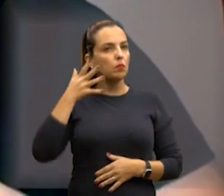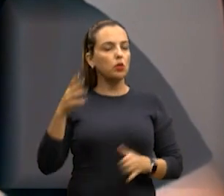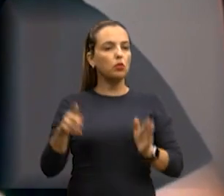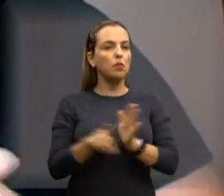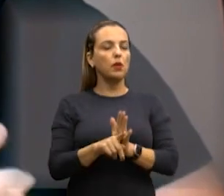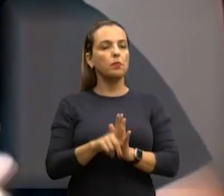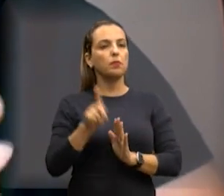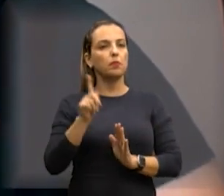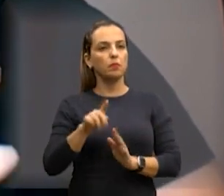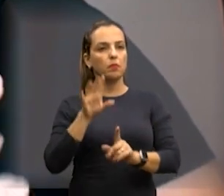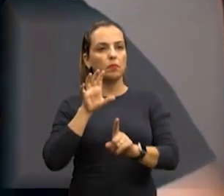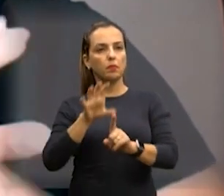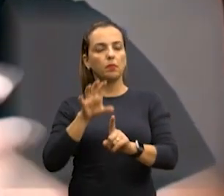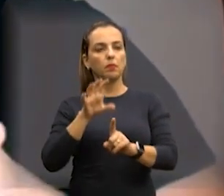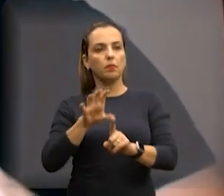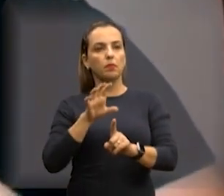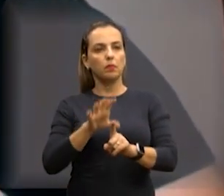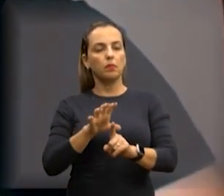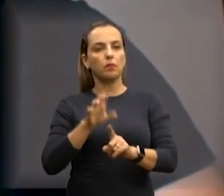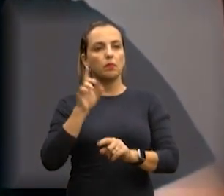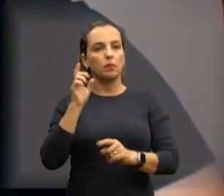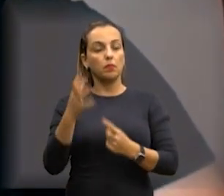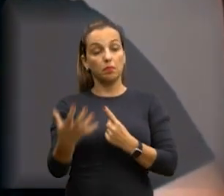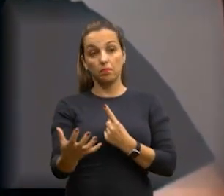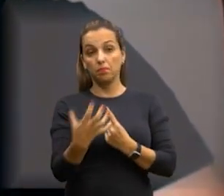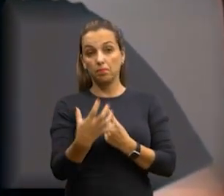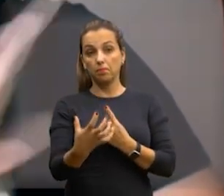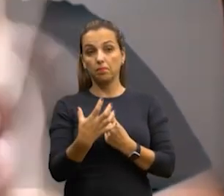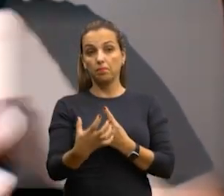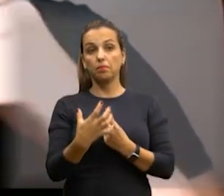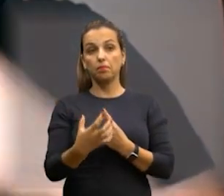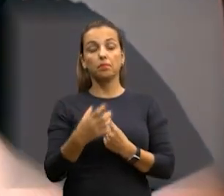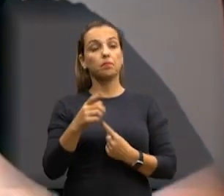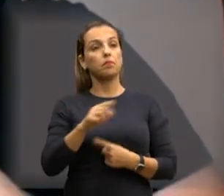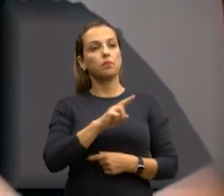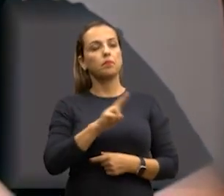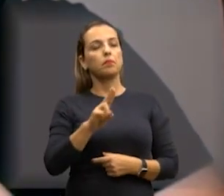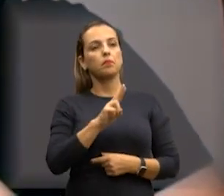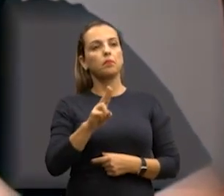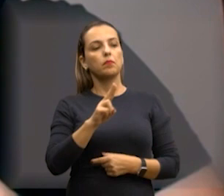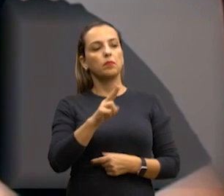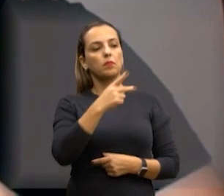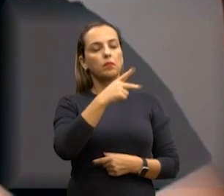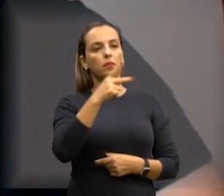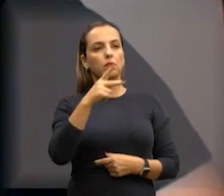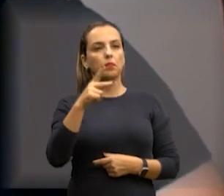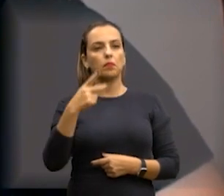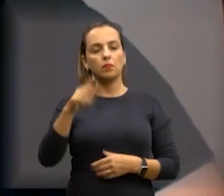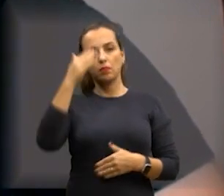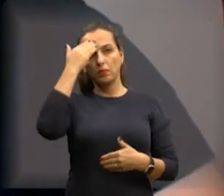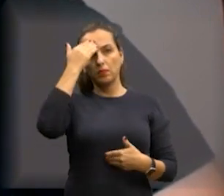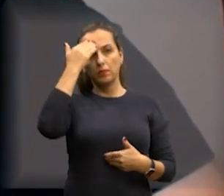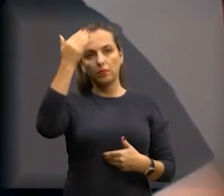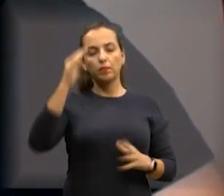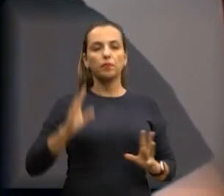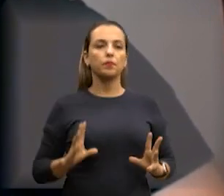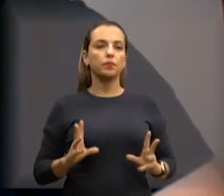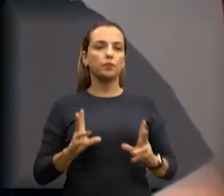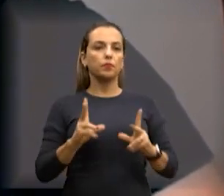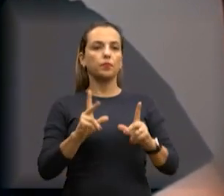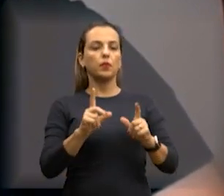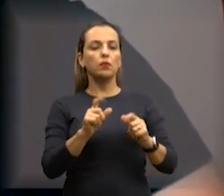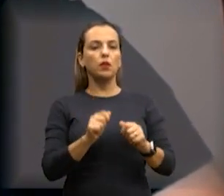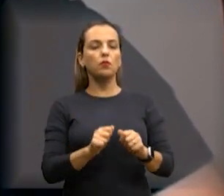à ameaça que eu sofri. E nesse sentido, em nome dos senhores parlamentares, as senhoras parlamentares, agradecer a todos aqueles e aquelas que